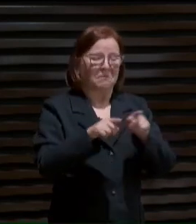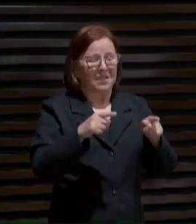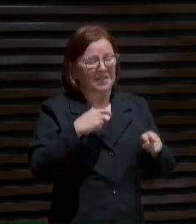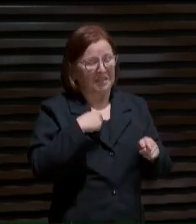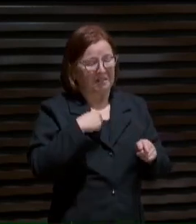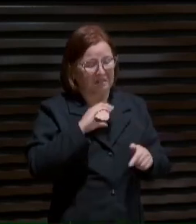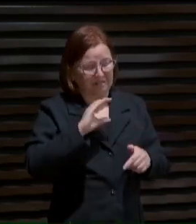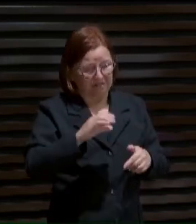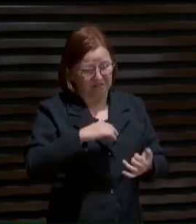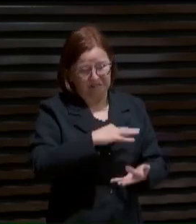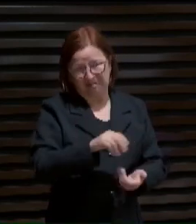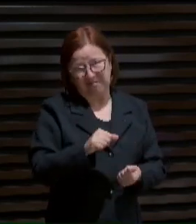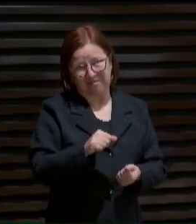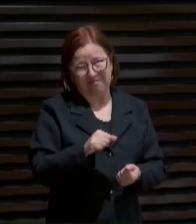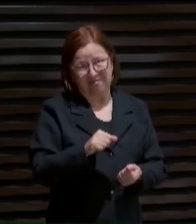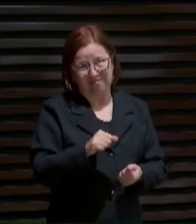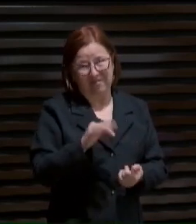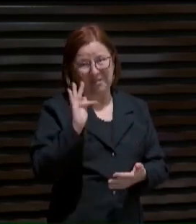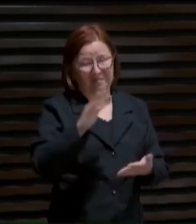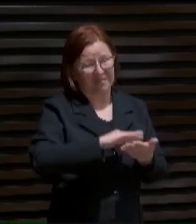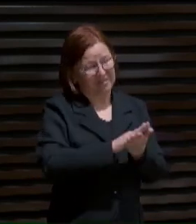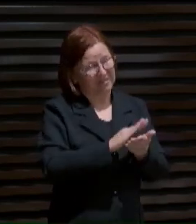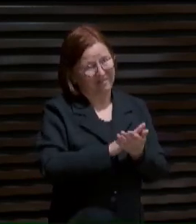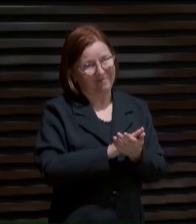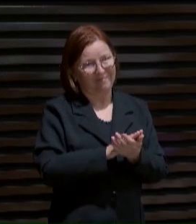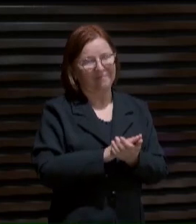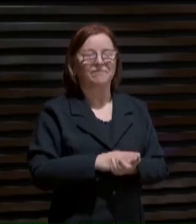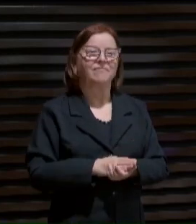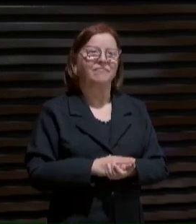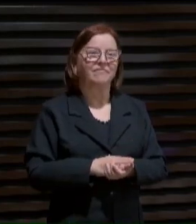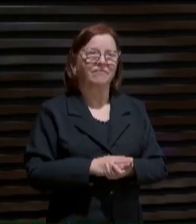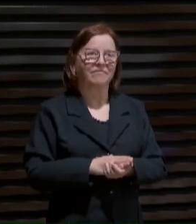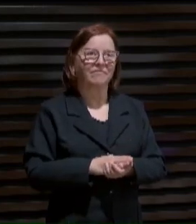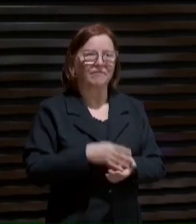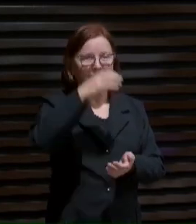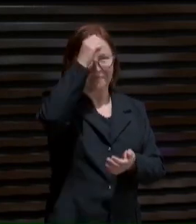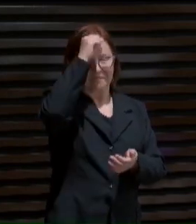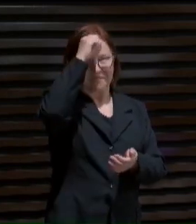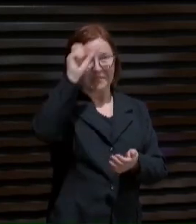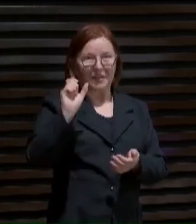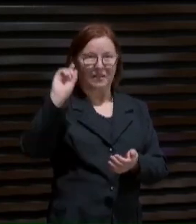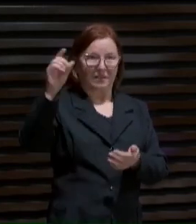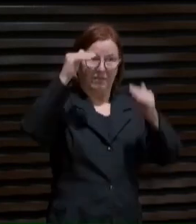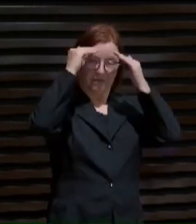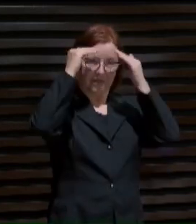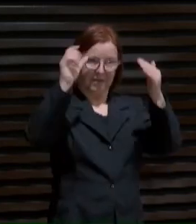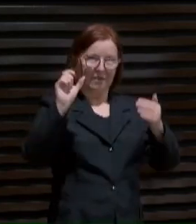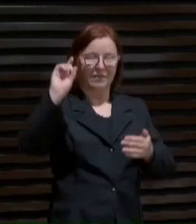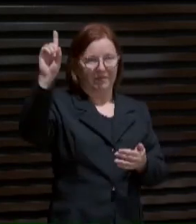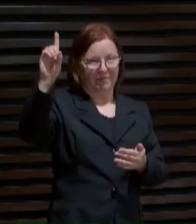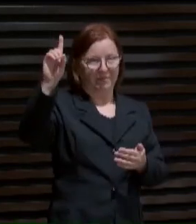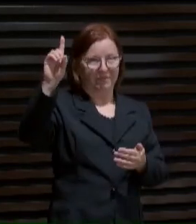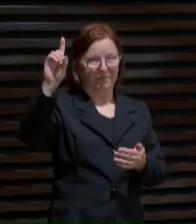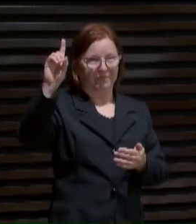que será destruído E ouça palavra de Deus e obedeça a palavra de Deus com Tive um